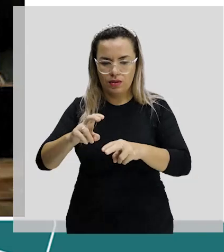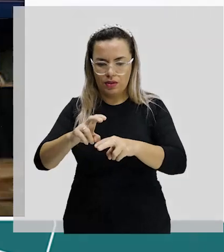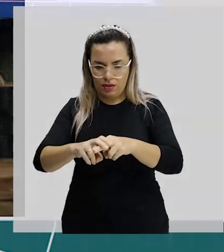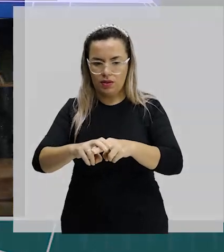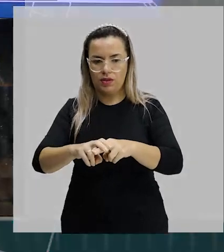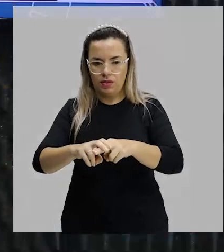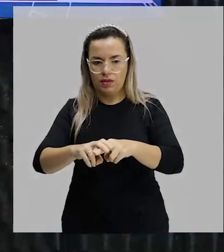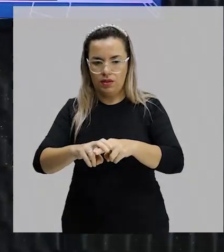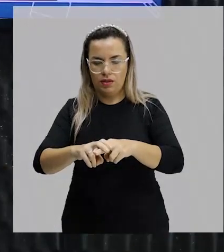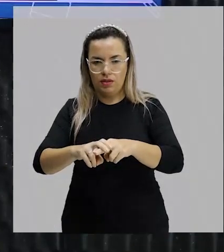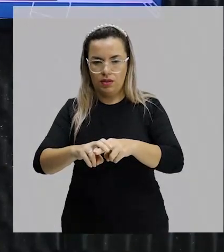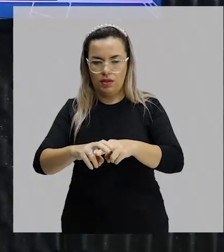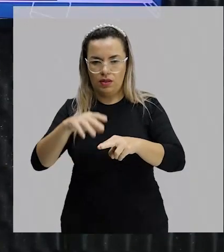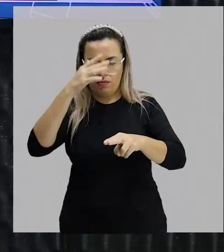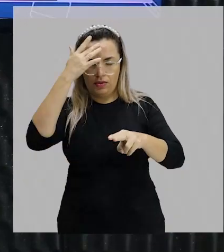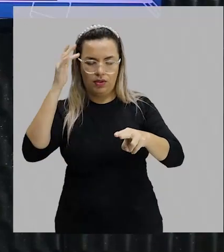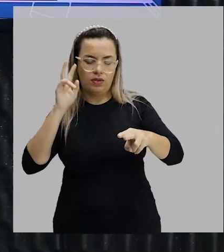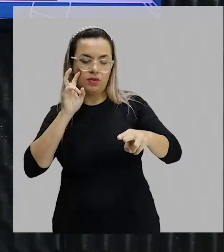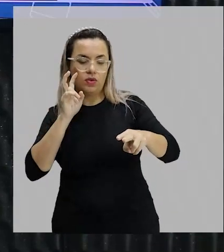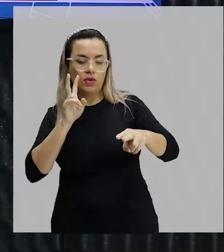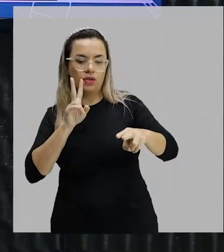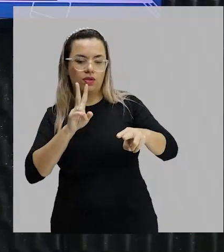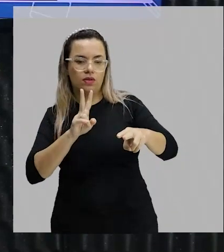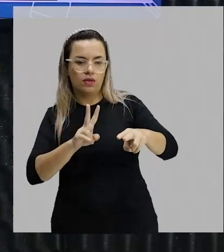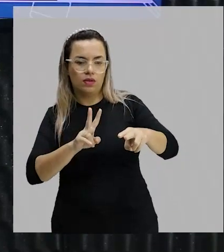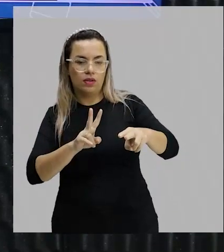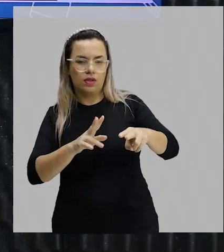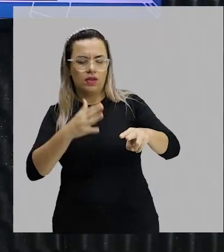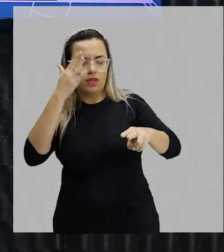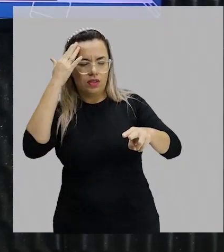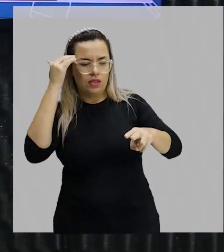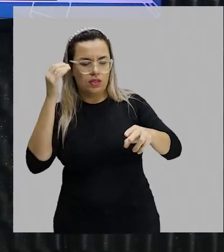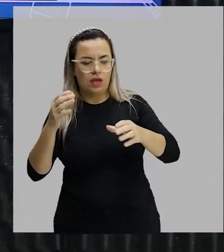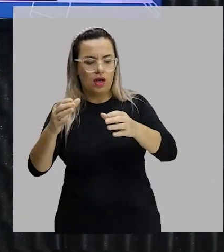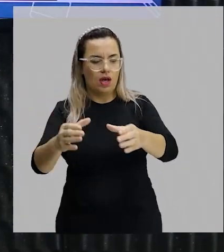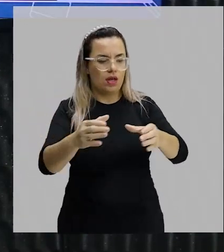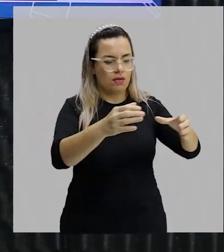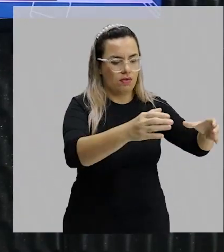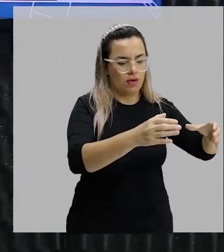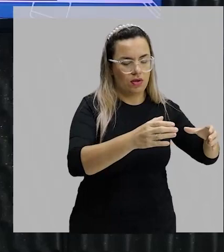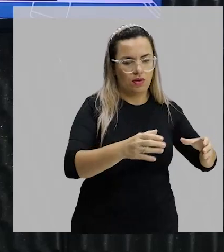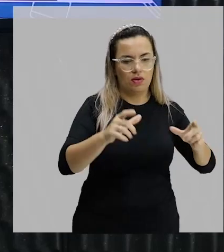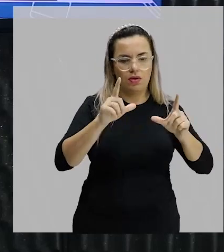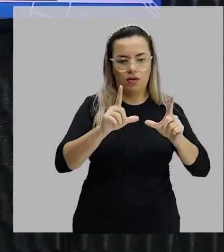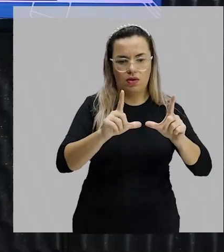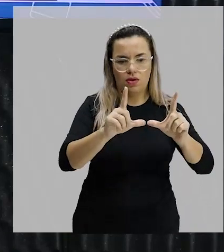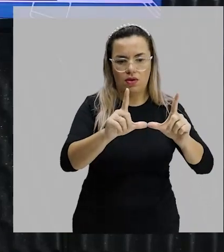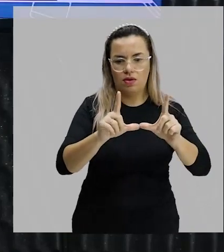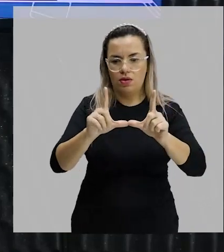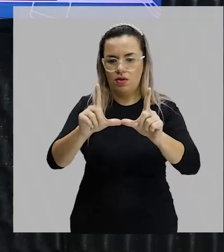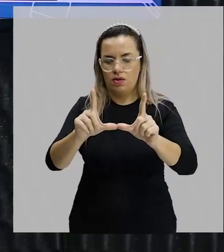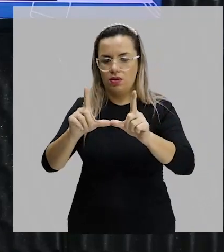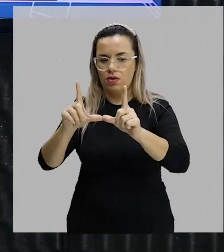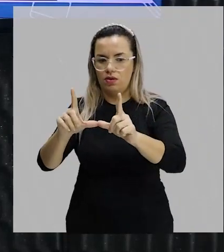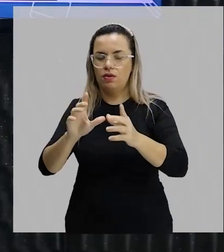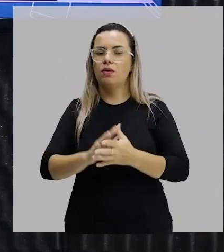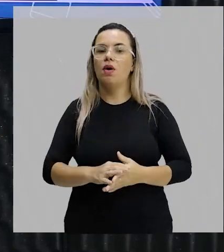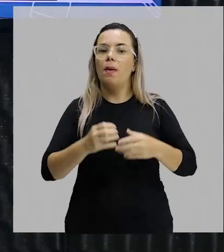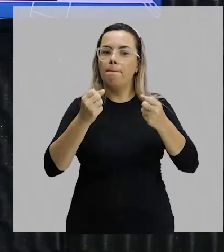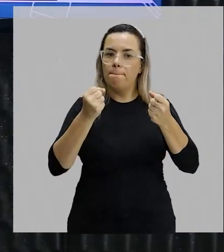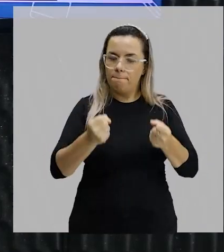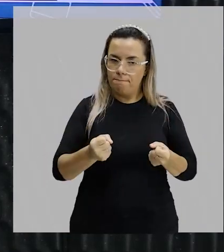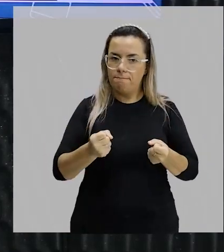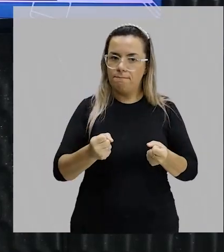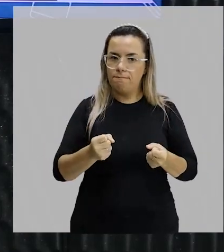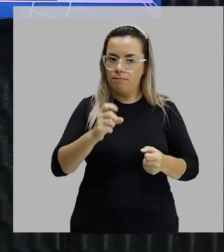localize visualmente essa situação. Mas não quer dizer que esse seja o único. Você pode criar cenários na forma de instalações. Instalações, vou